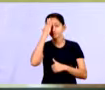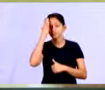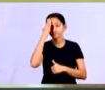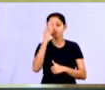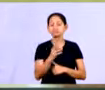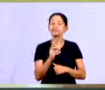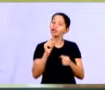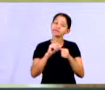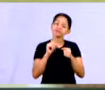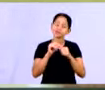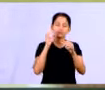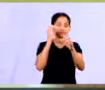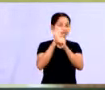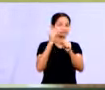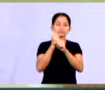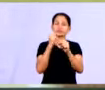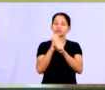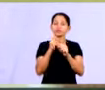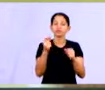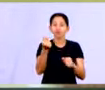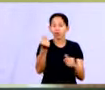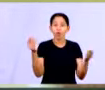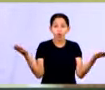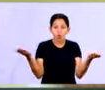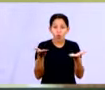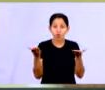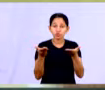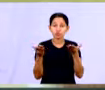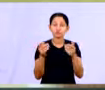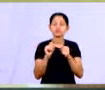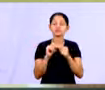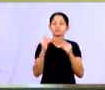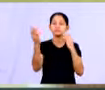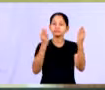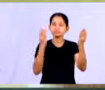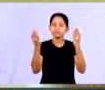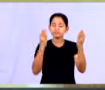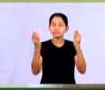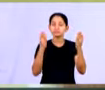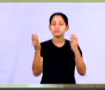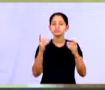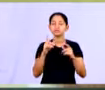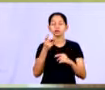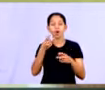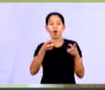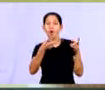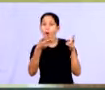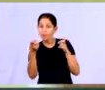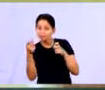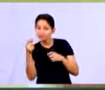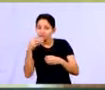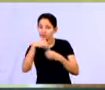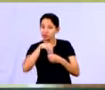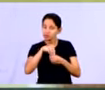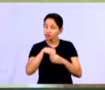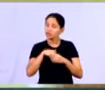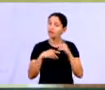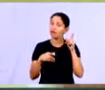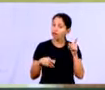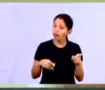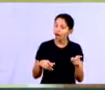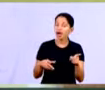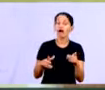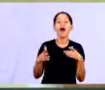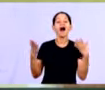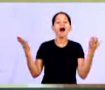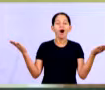é calcular o valor presente líquido. Trazer essas parcelas de retorno que foram observadas depois, a partir do 6º mês para